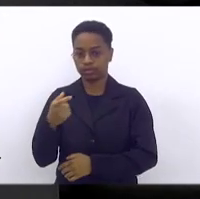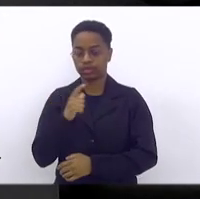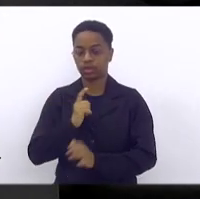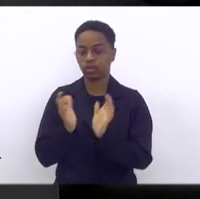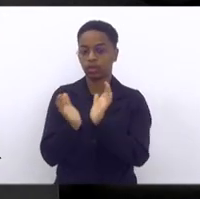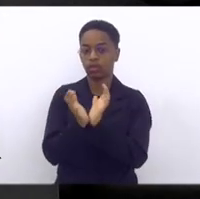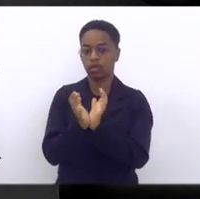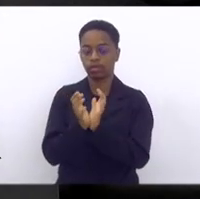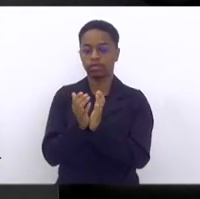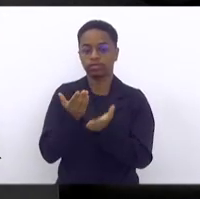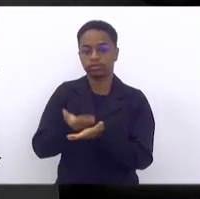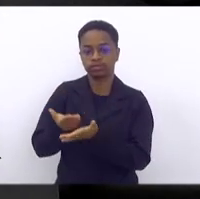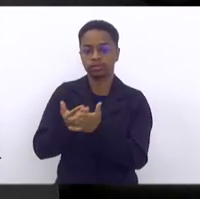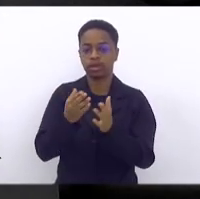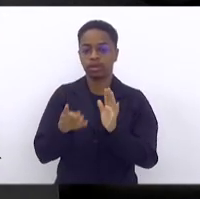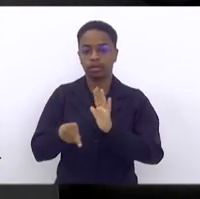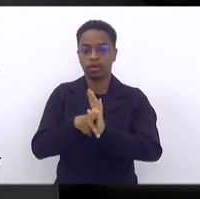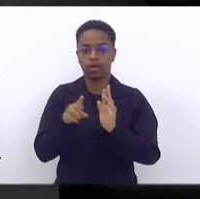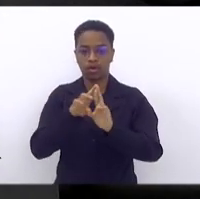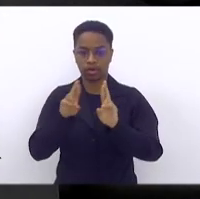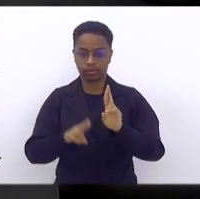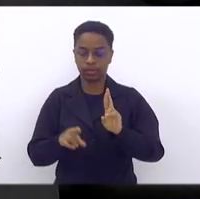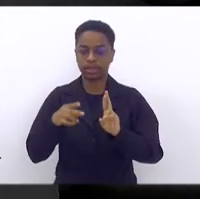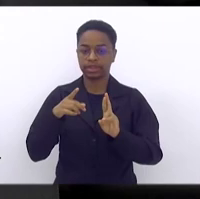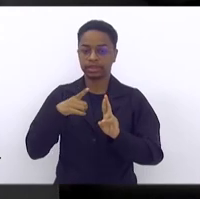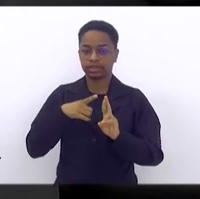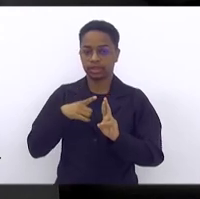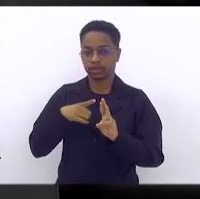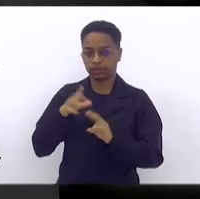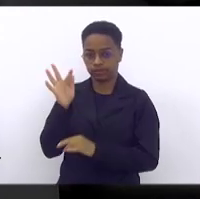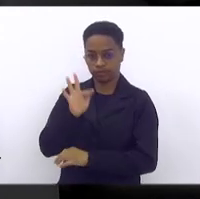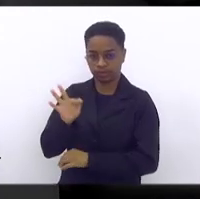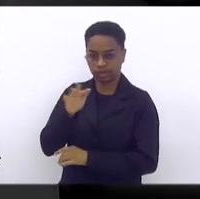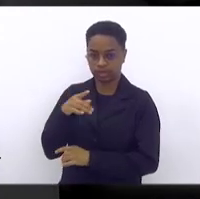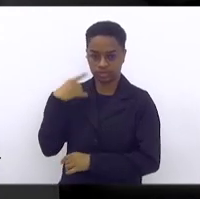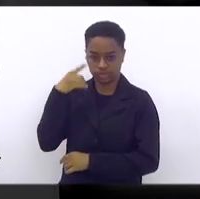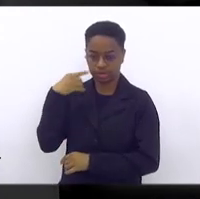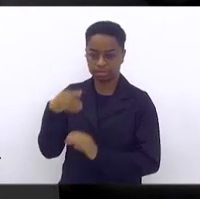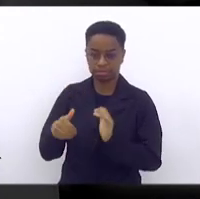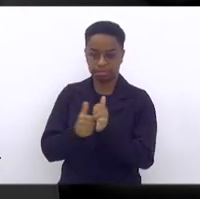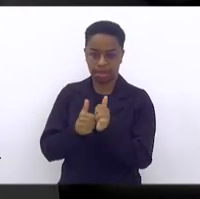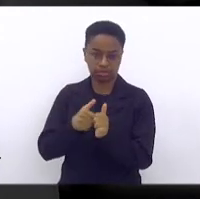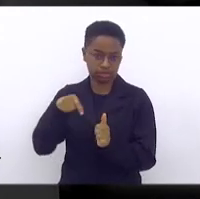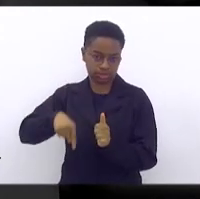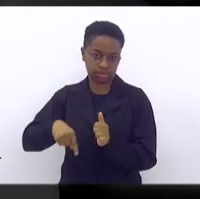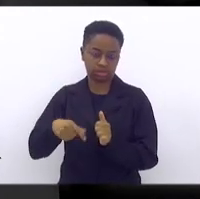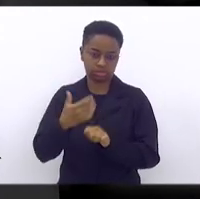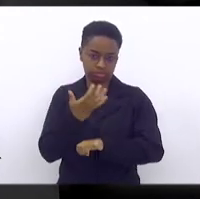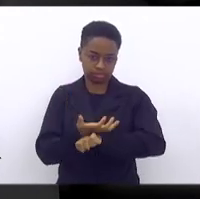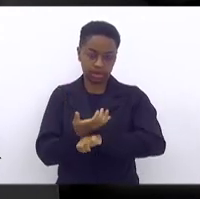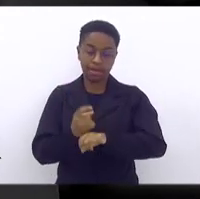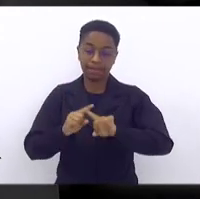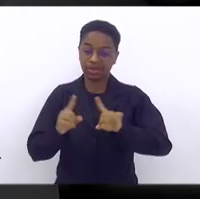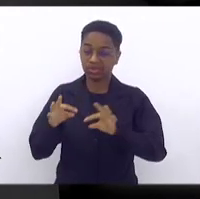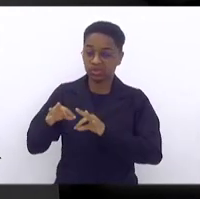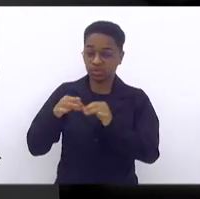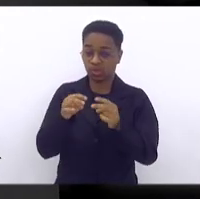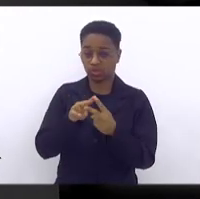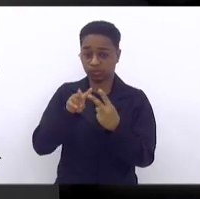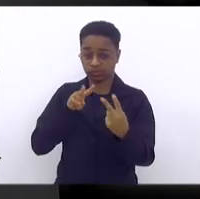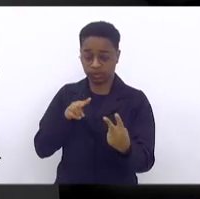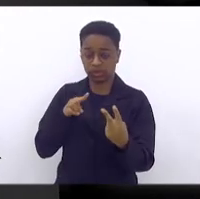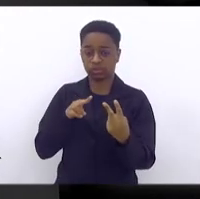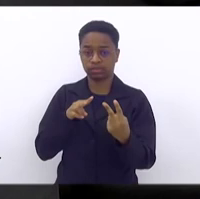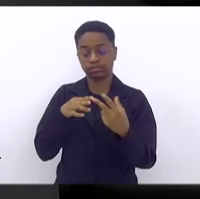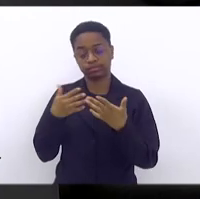de estudos da UFRJ, lá na Faculdade Nacional de Direito, aqui perto, né, perto do Campo de Santana. Só que todo mundo estava online, então estava no